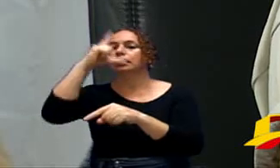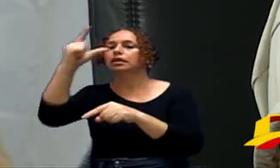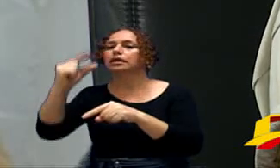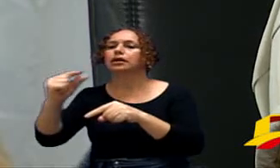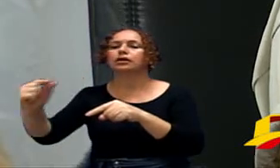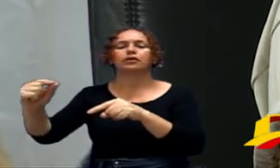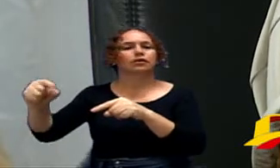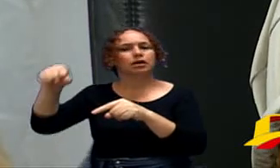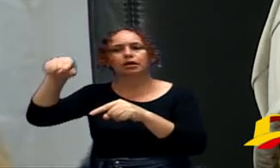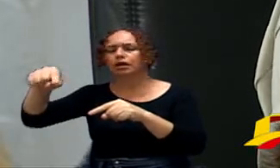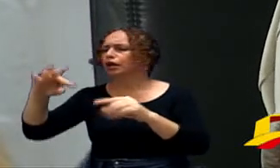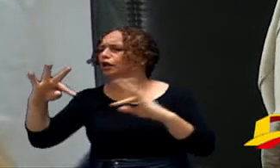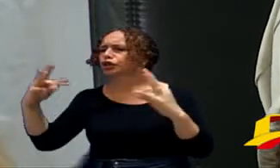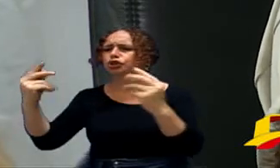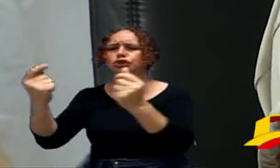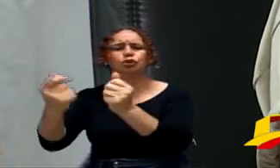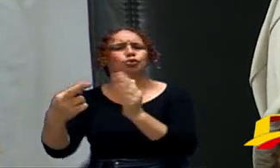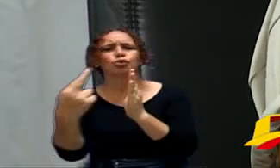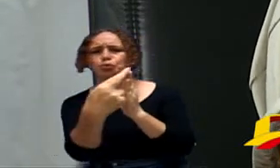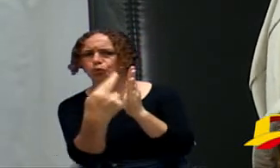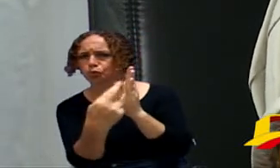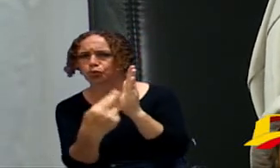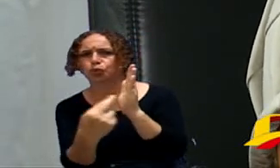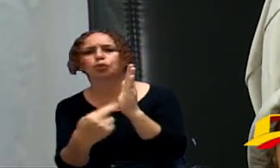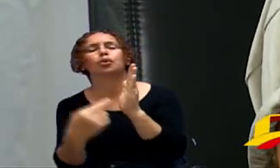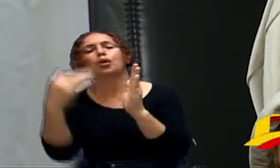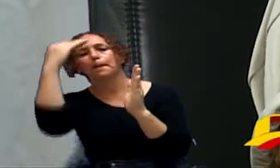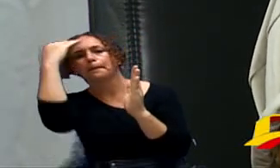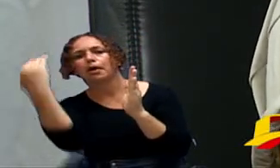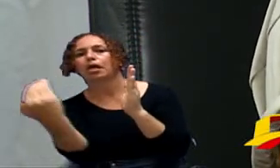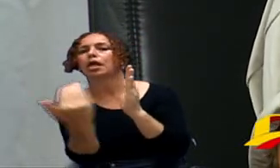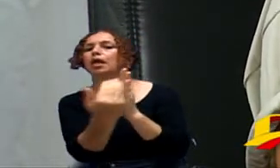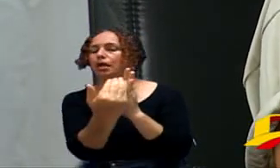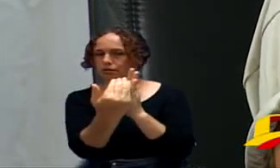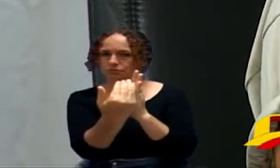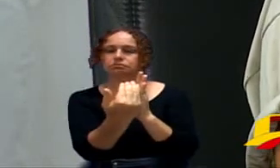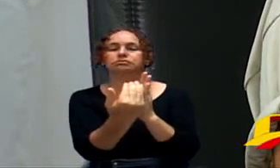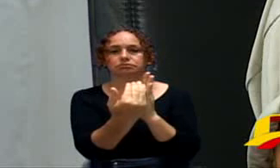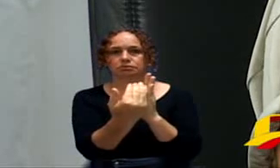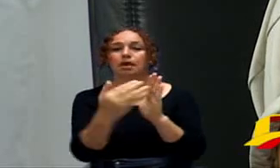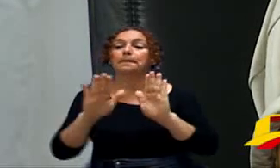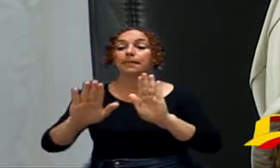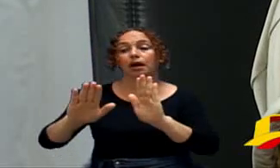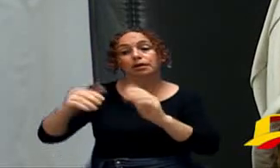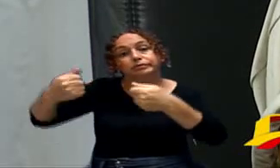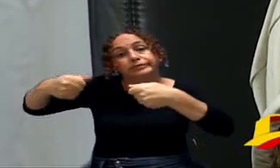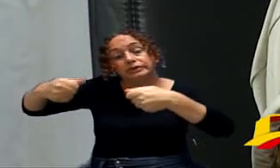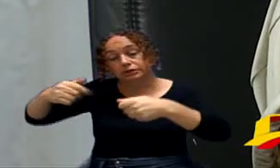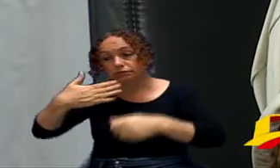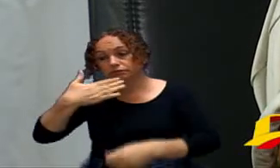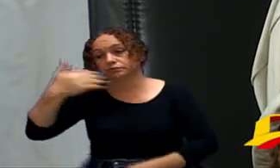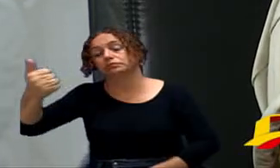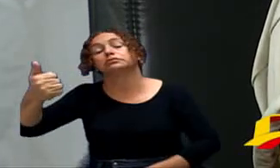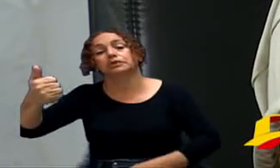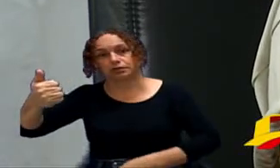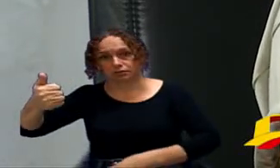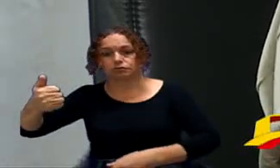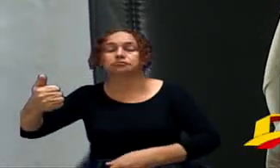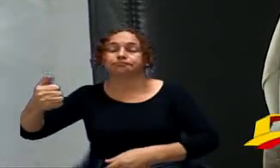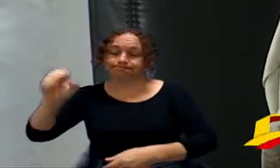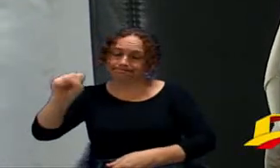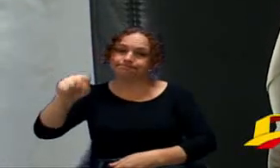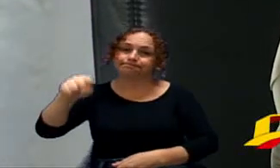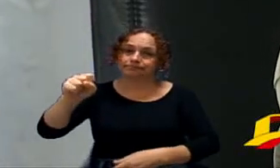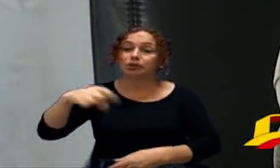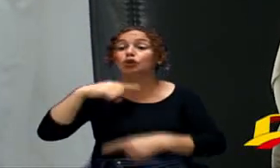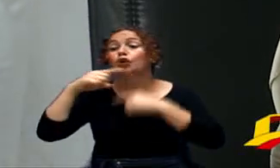normas, a normativa IBAMA 2015, mas pode ser melhorado, não tem dúvida nenhuma, mas não justifica,